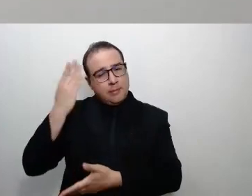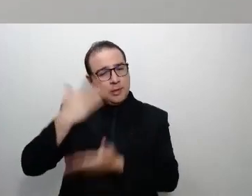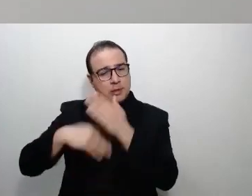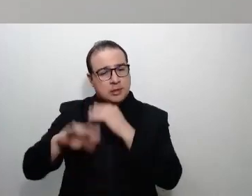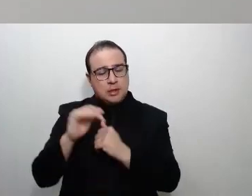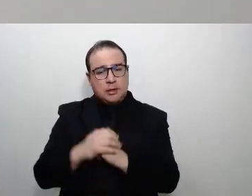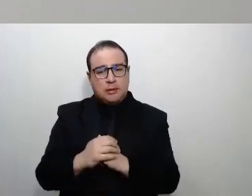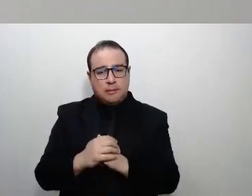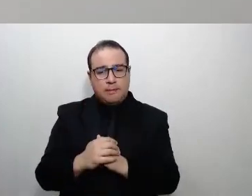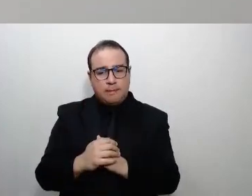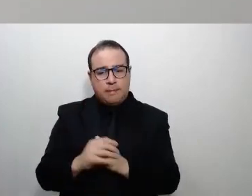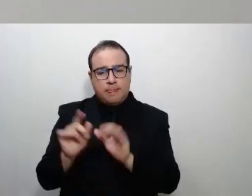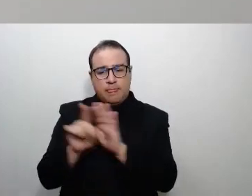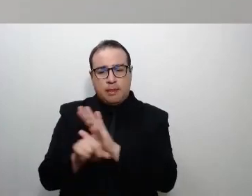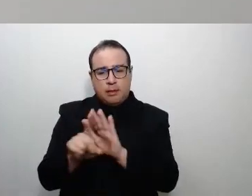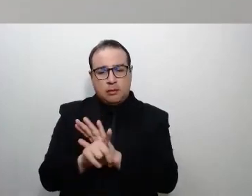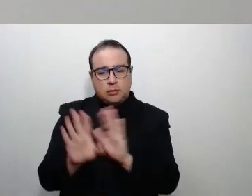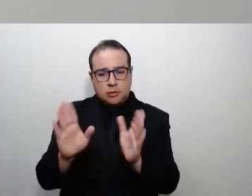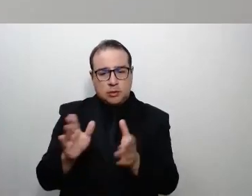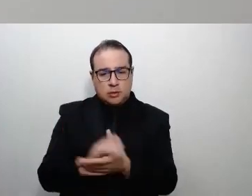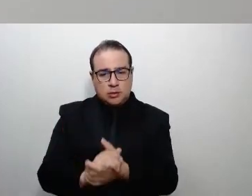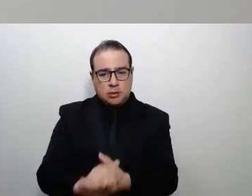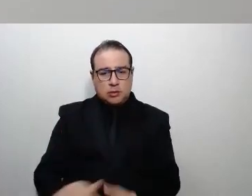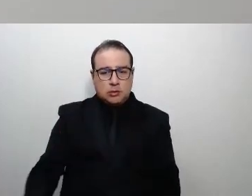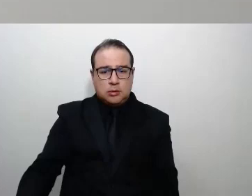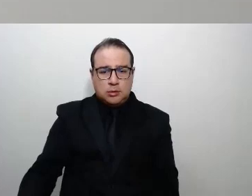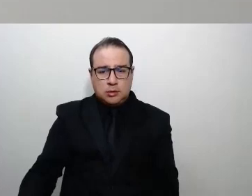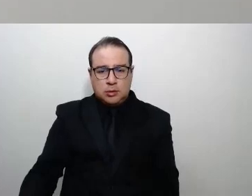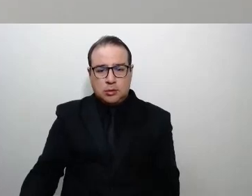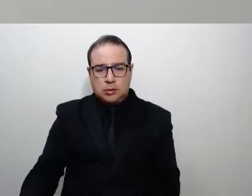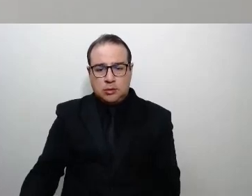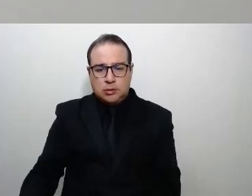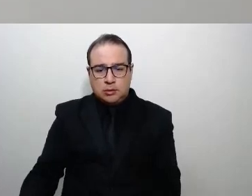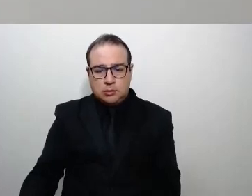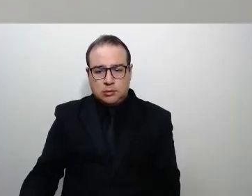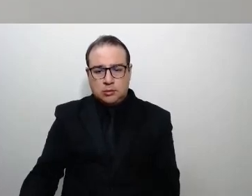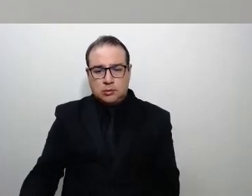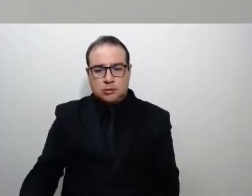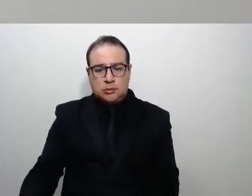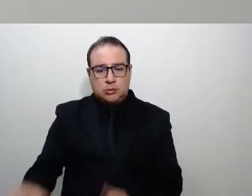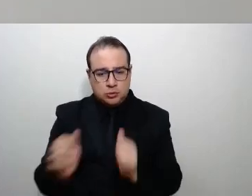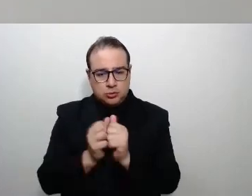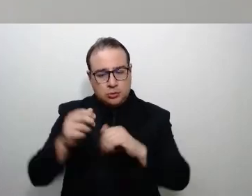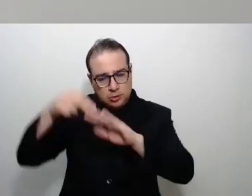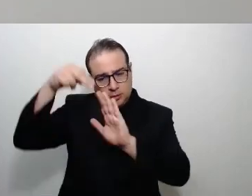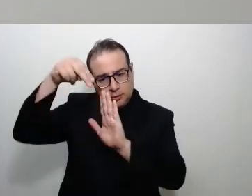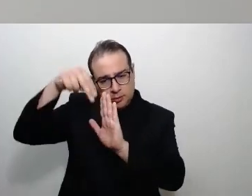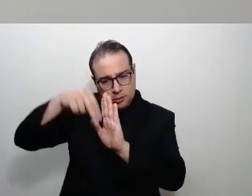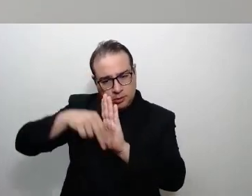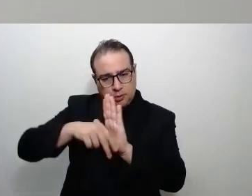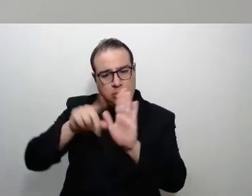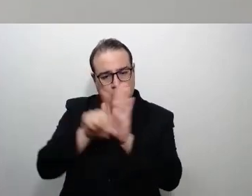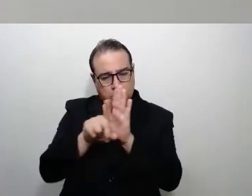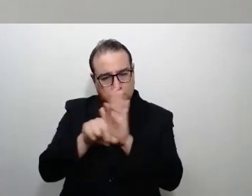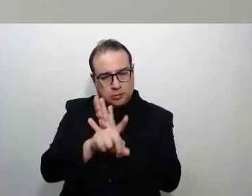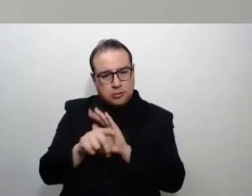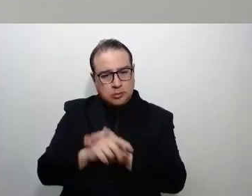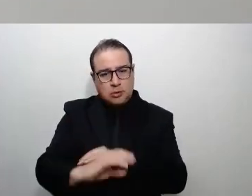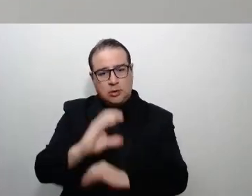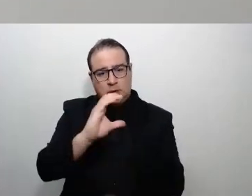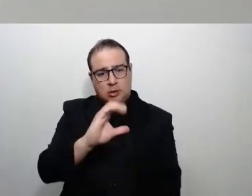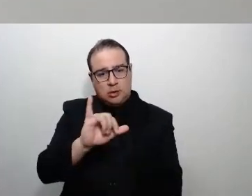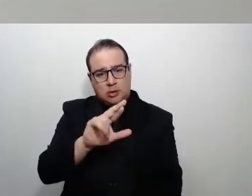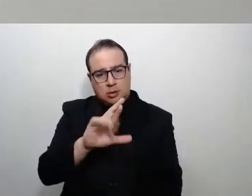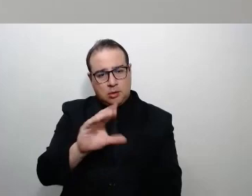perguntando até no ali na quando descemos no elevador perguntava ao Cícero e